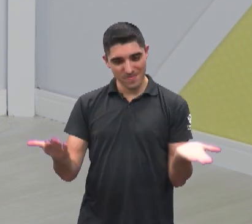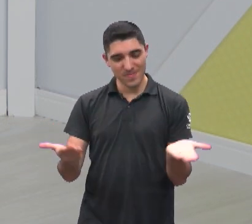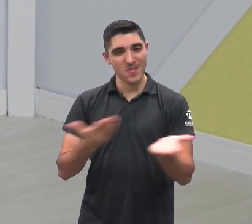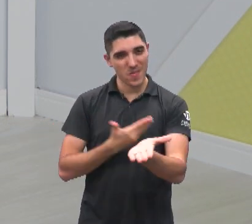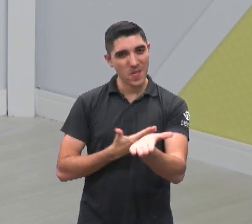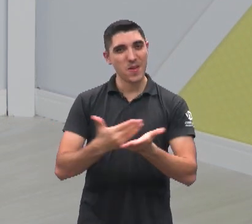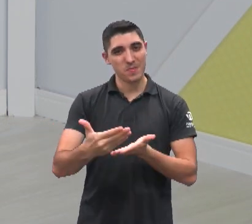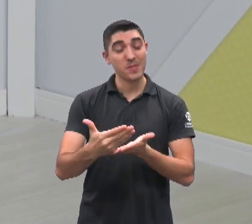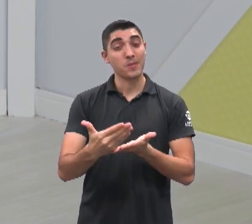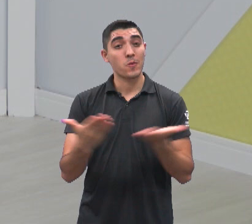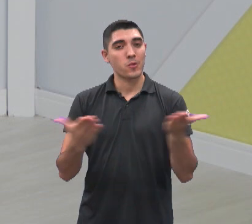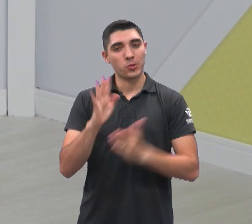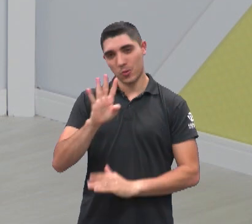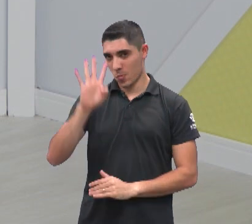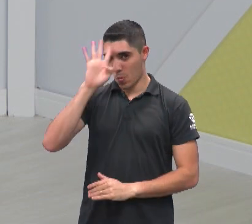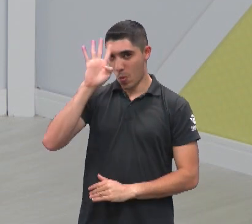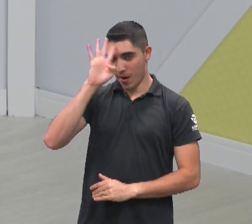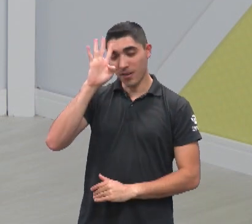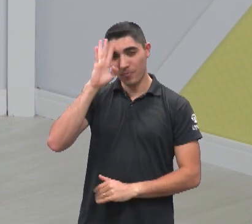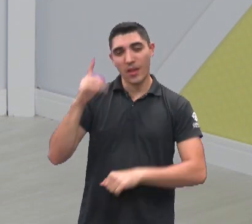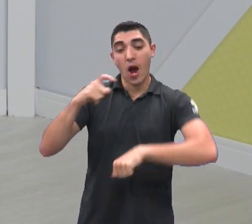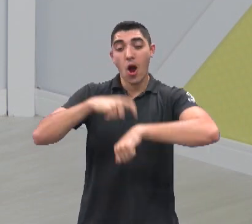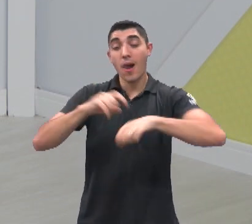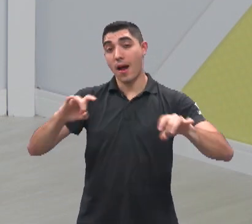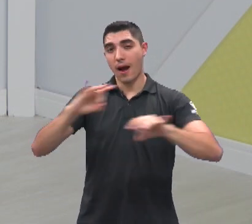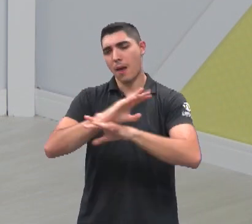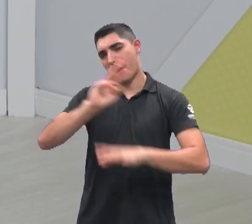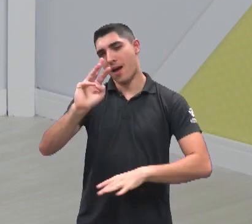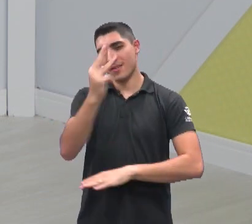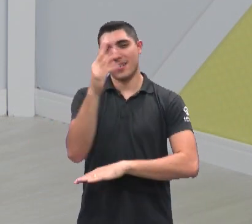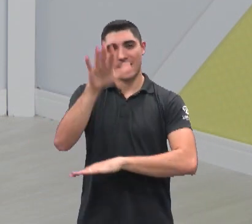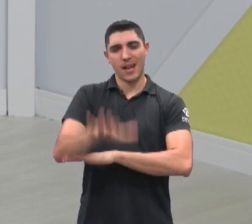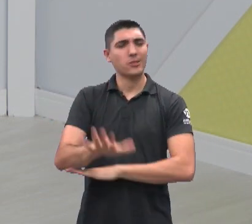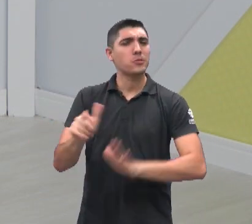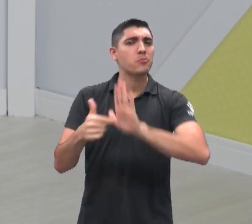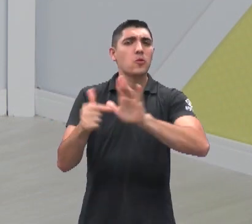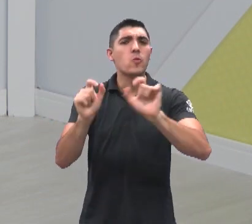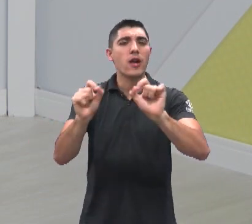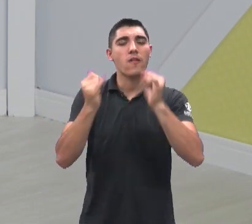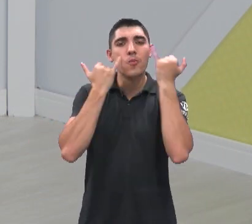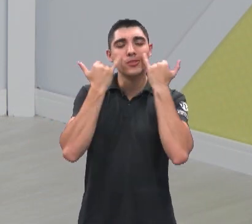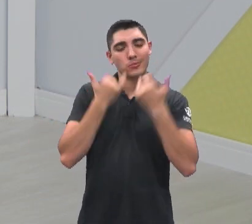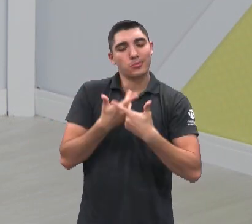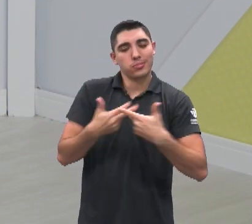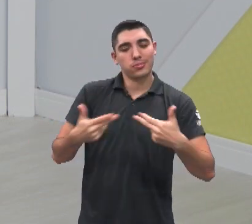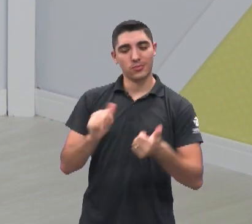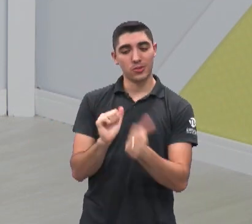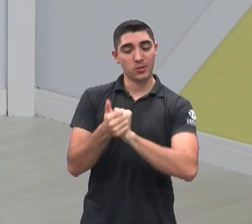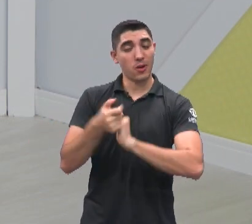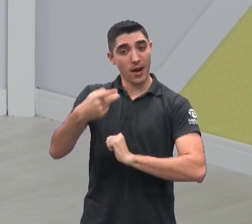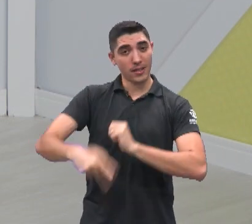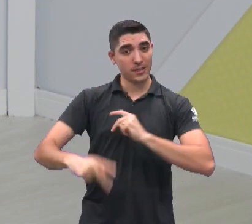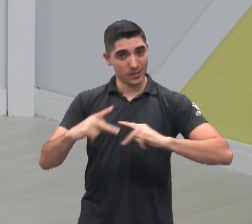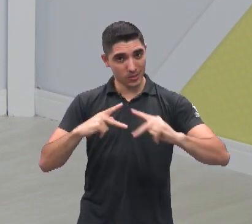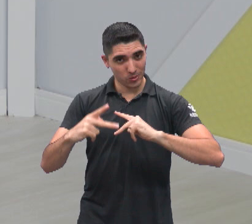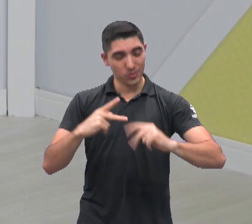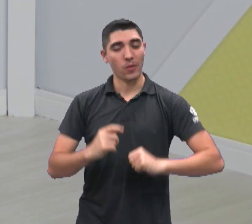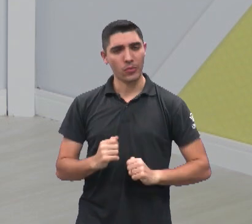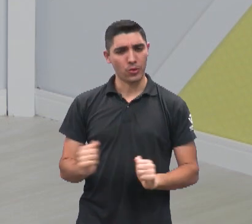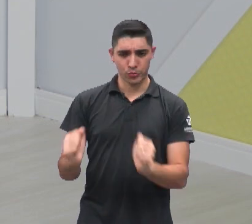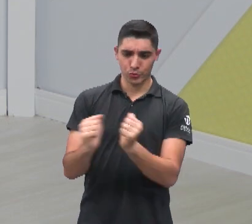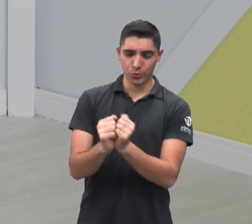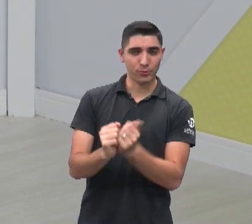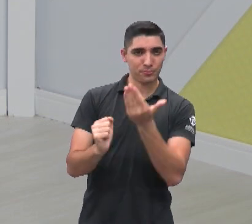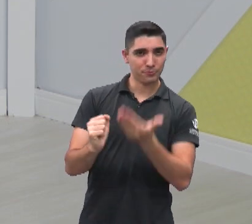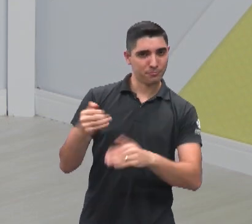Estamos chegando nesta quarta-feira até as 3 da tarde, trazendo as principais informações do esporte aqui da nossa cidade. Aqui